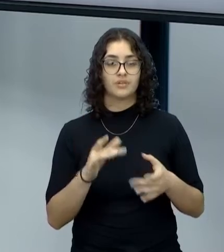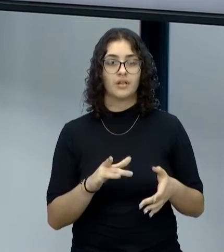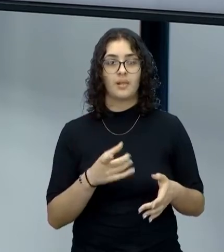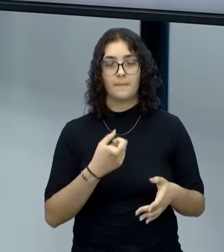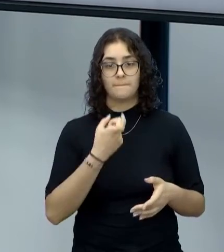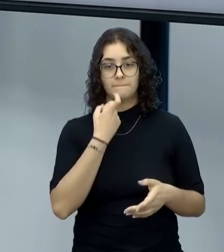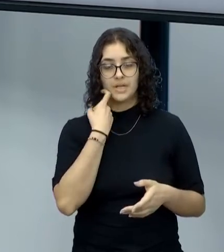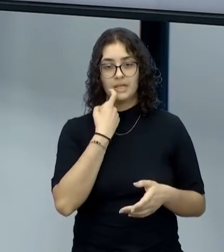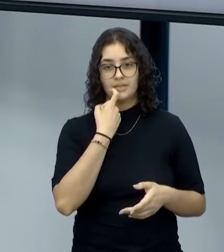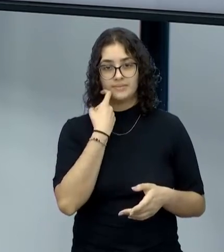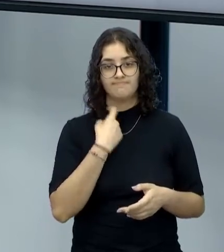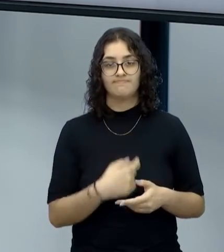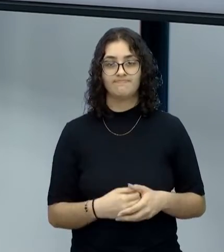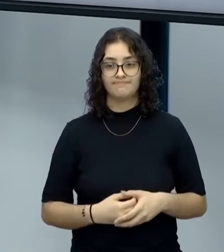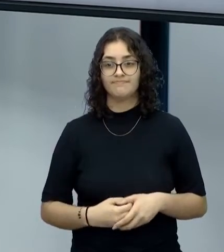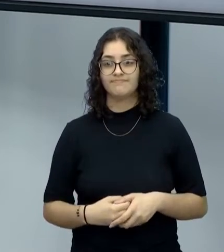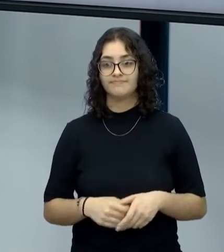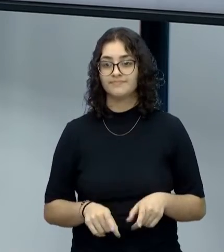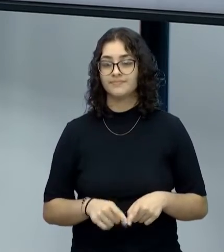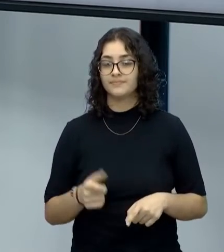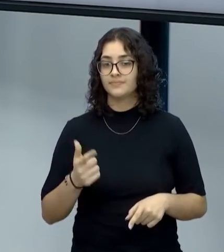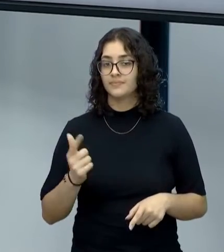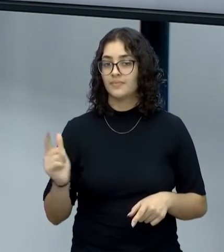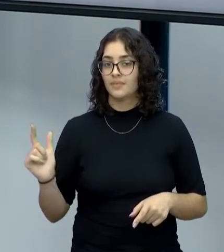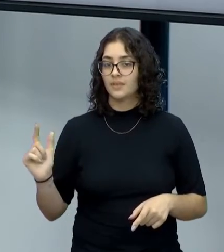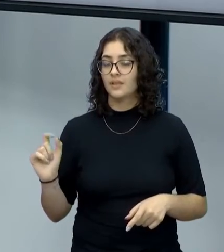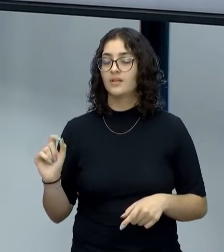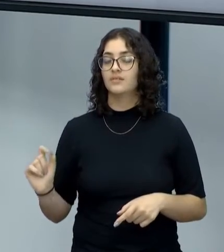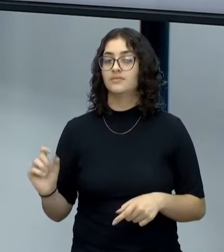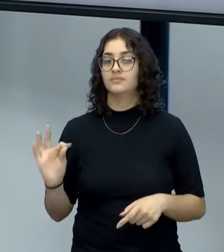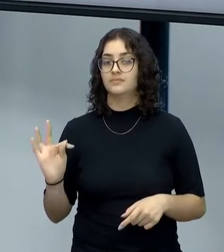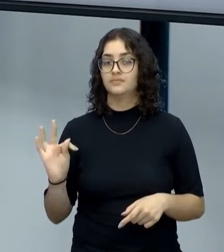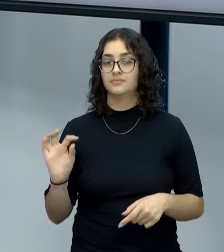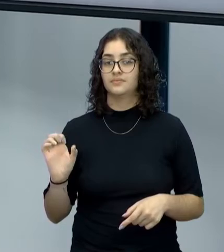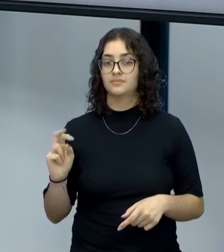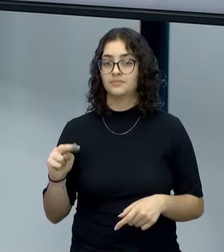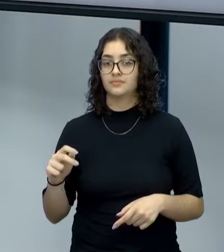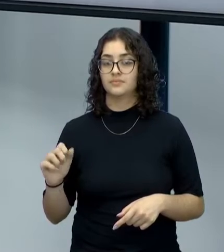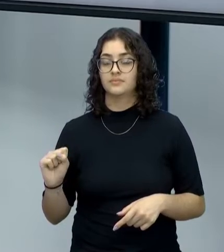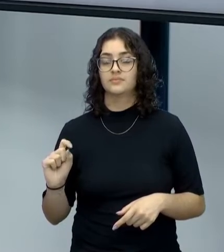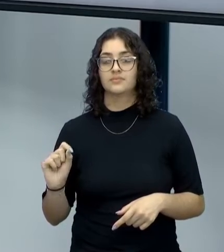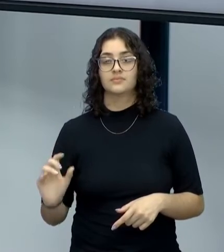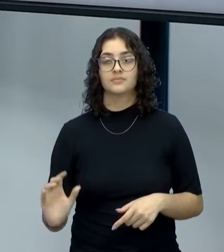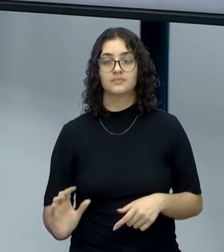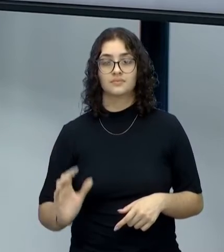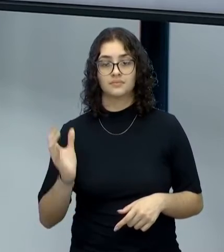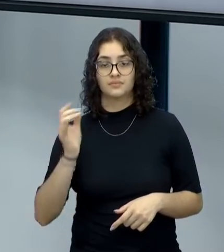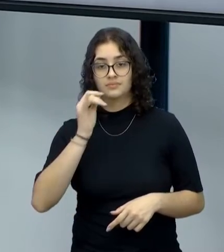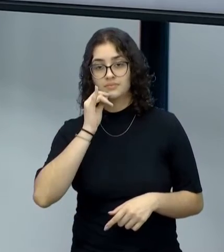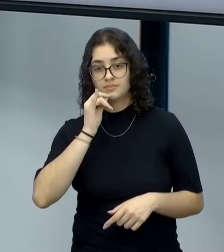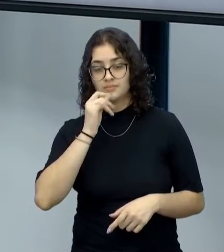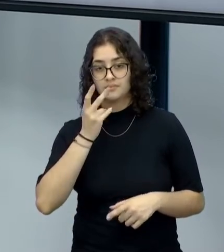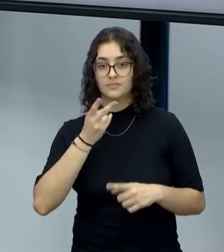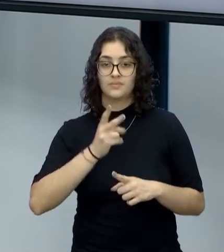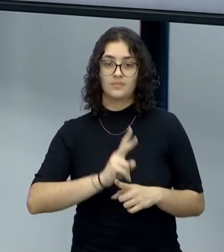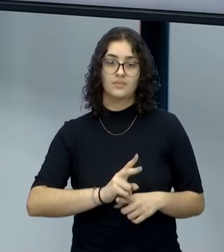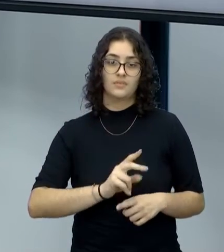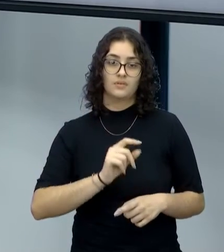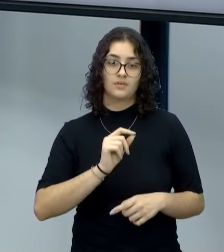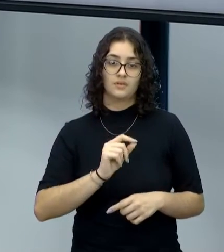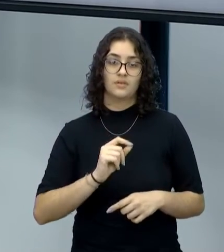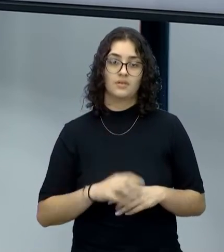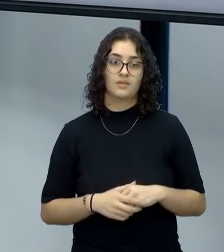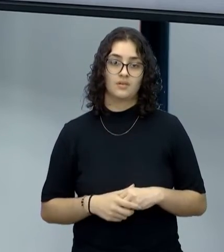por exemplo, em regiões que tem termas, né? Então, o que acontece? Se não tem um cuidado com aquelas